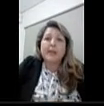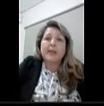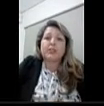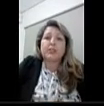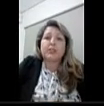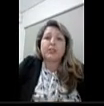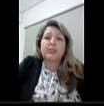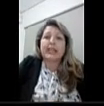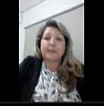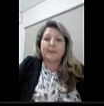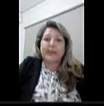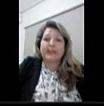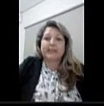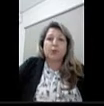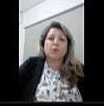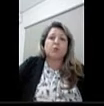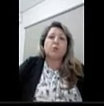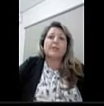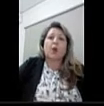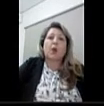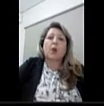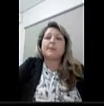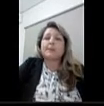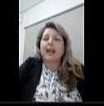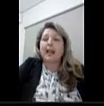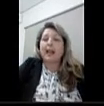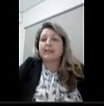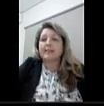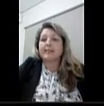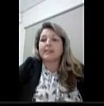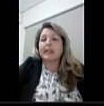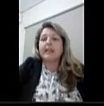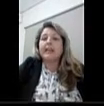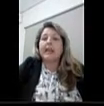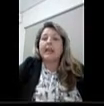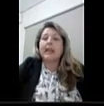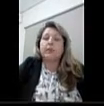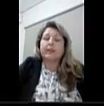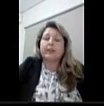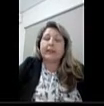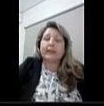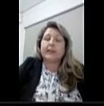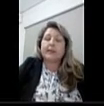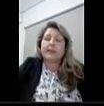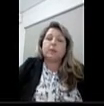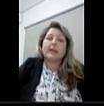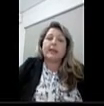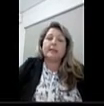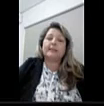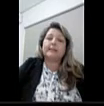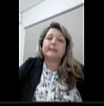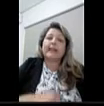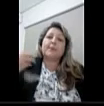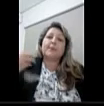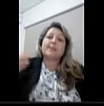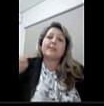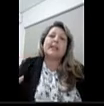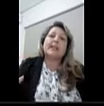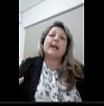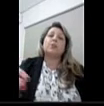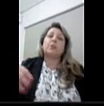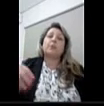permitir que ela repita com suas próprias palavras. O que eu falei, quando ela tem essa